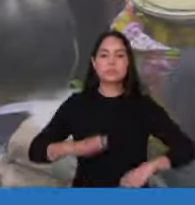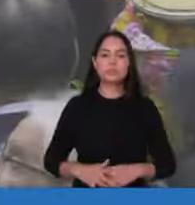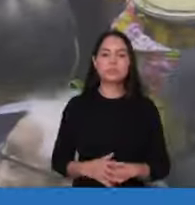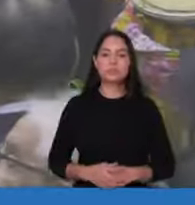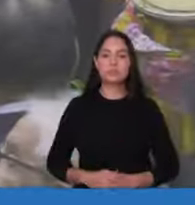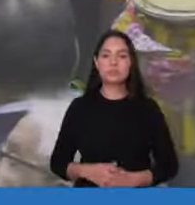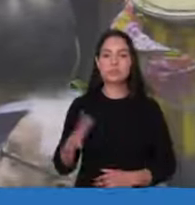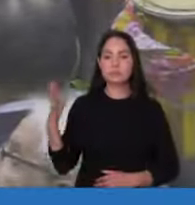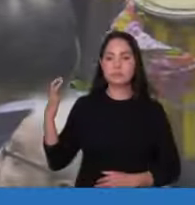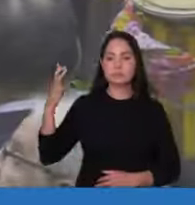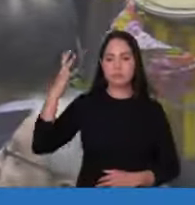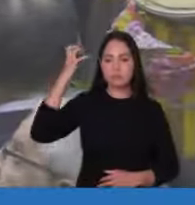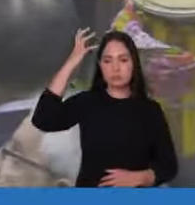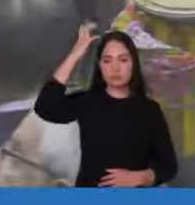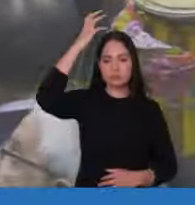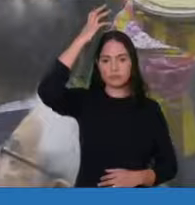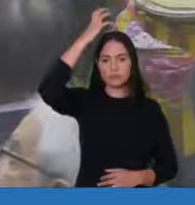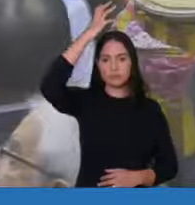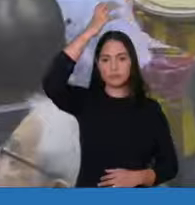Marielle nos